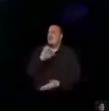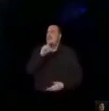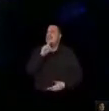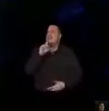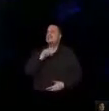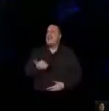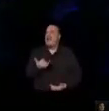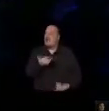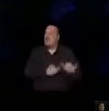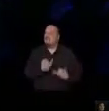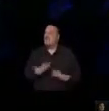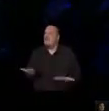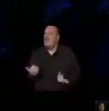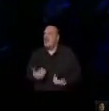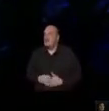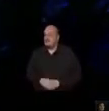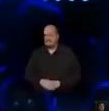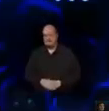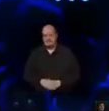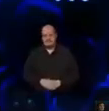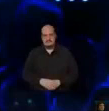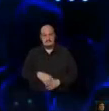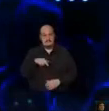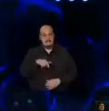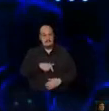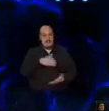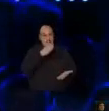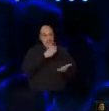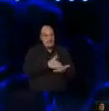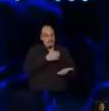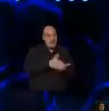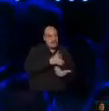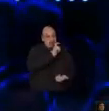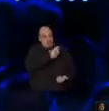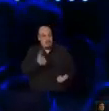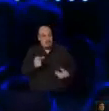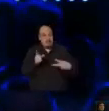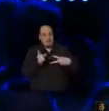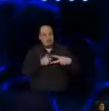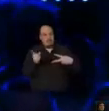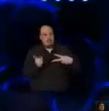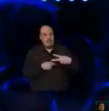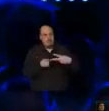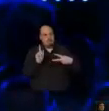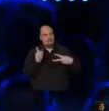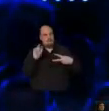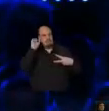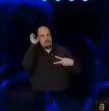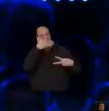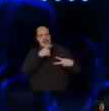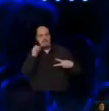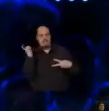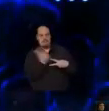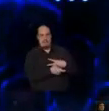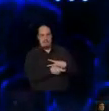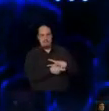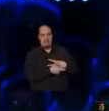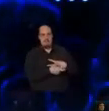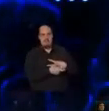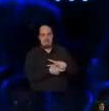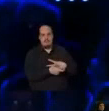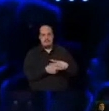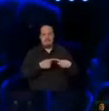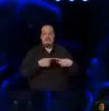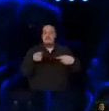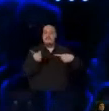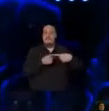que fica caro para você ou seja o quanto ele cabe dentro de um salário E é isso que acontece em todos os países do mundo e é o